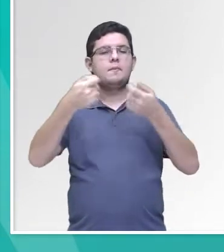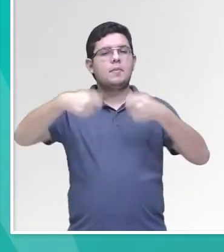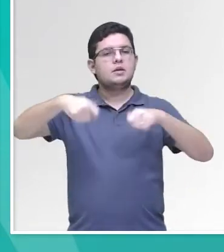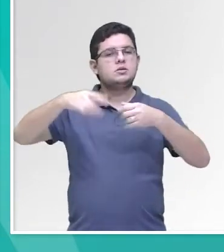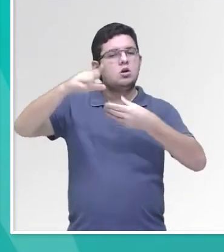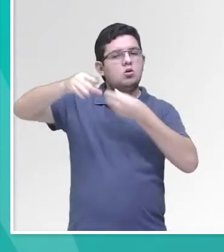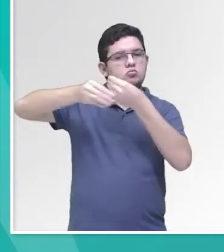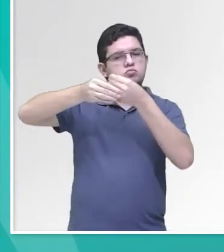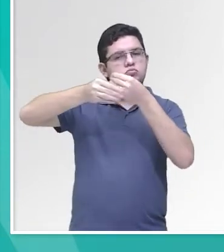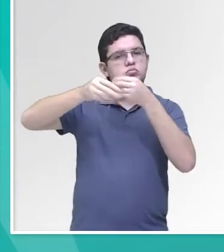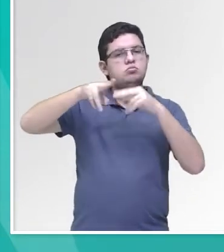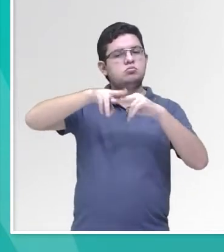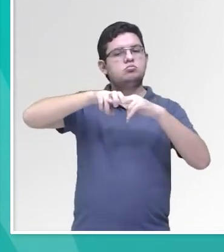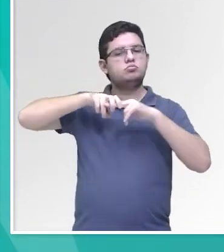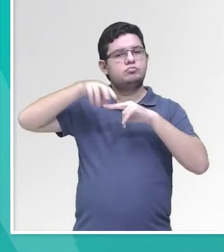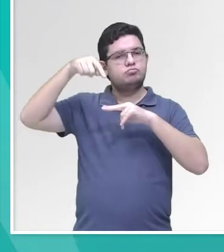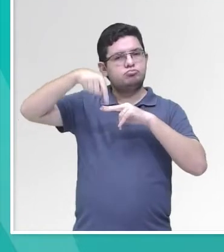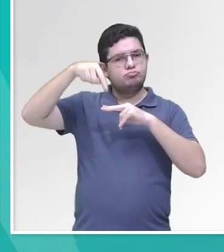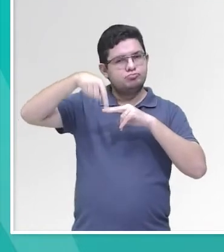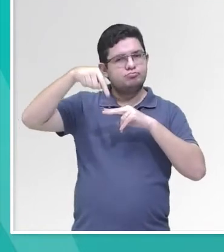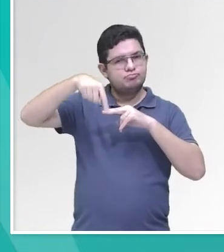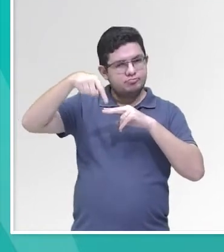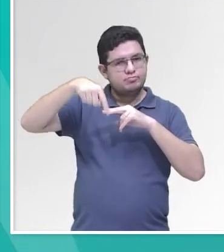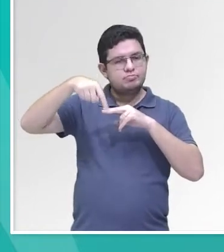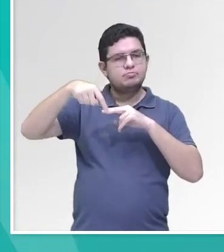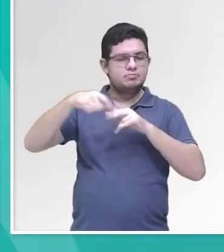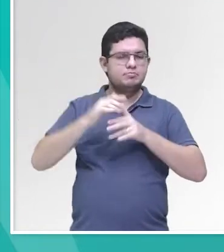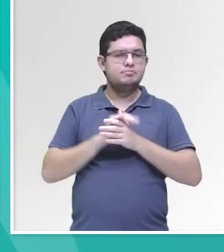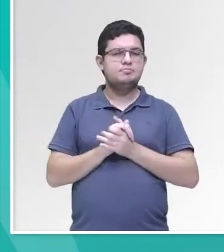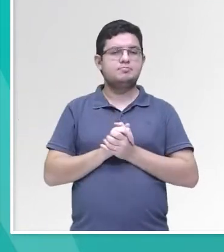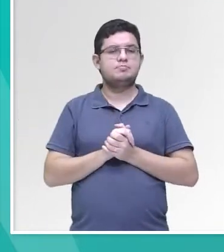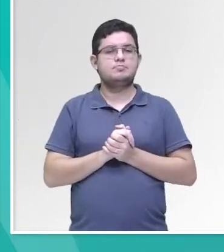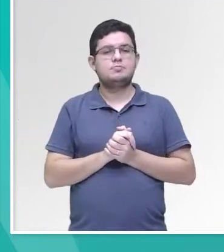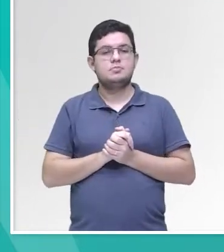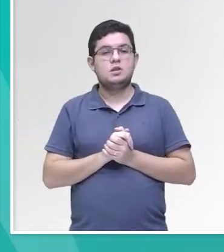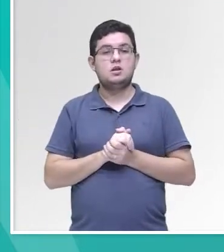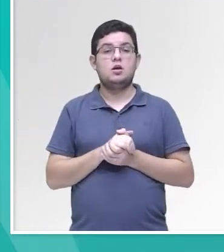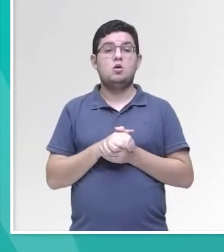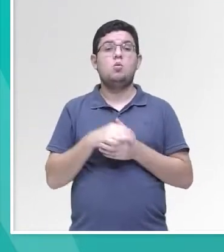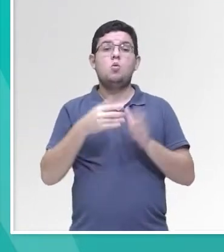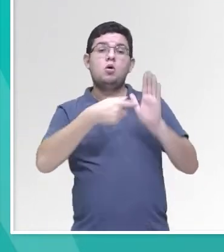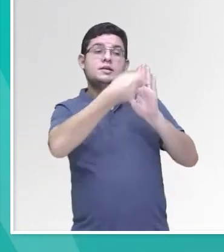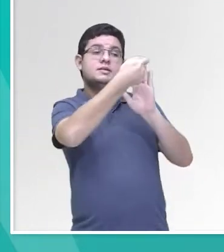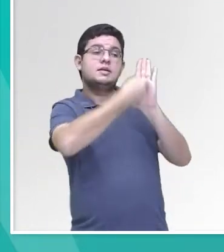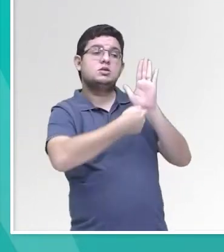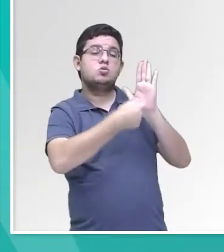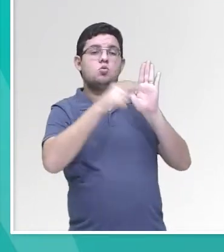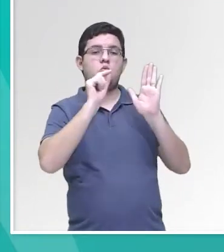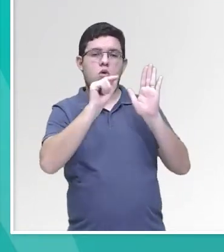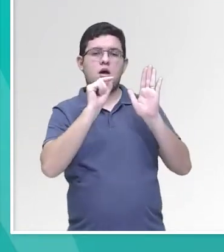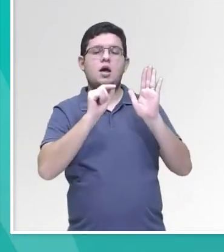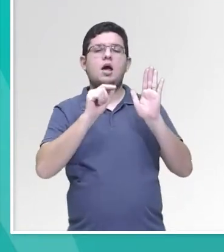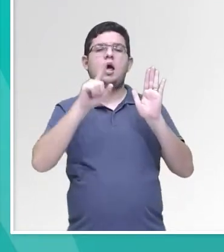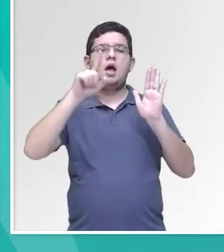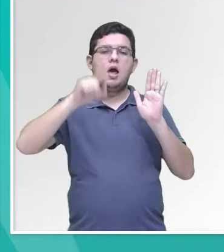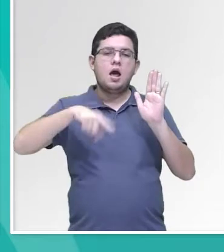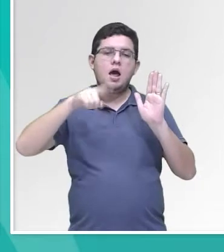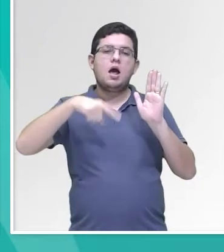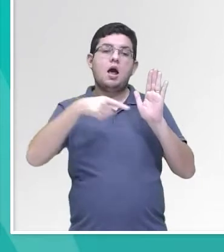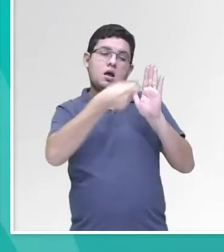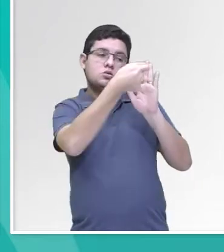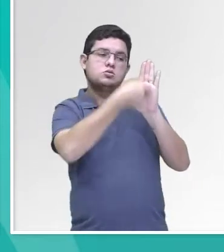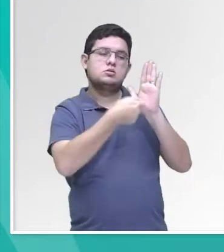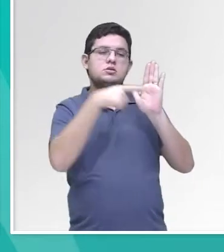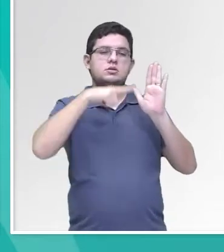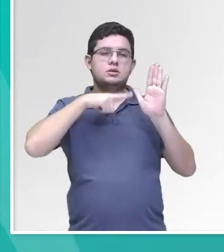uma argumentação para sustentar essa opinião. São os textos que nós chamamos de dissertativos